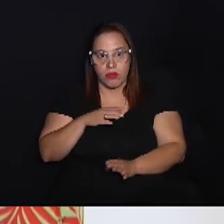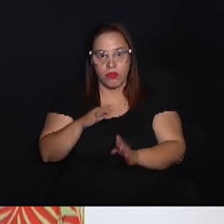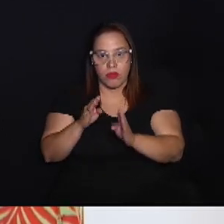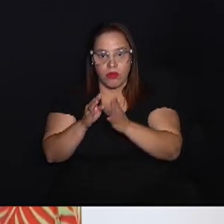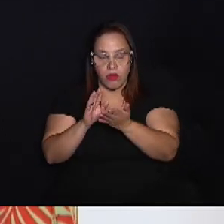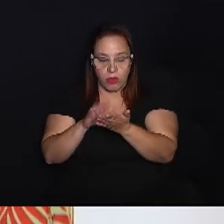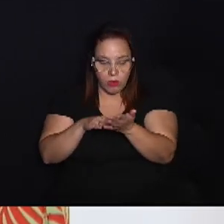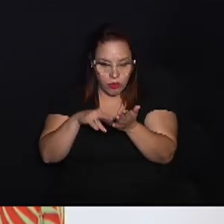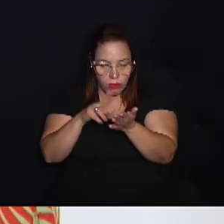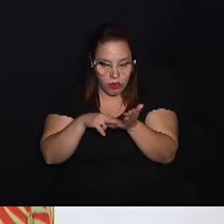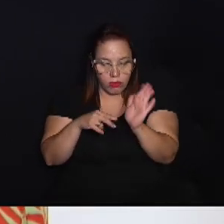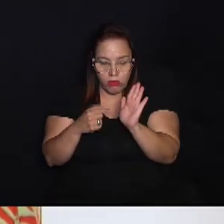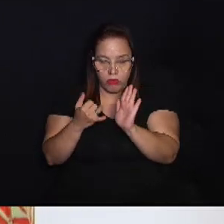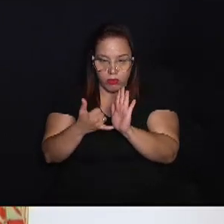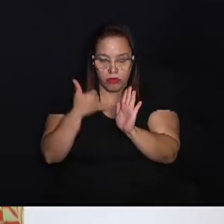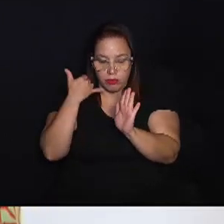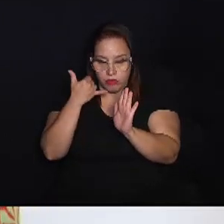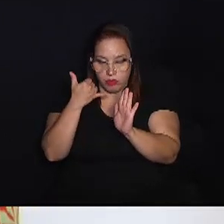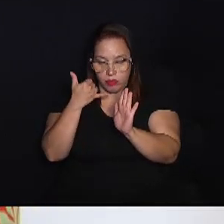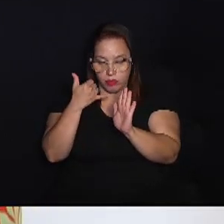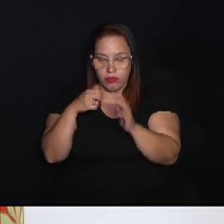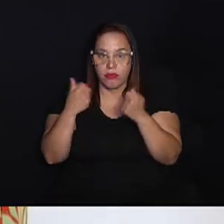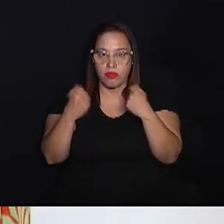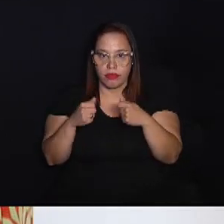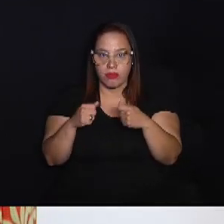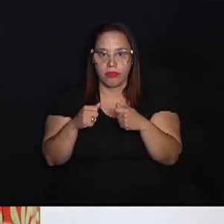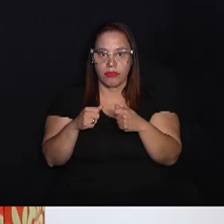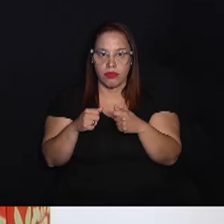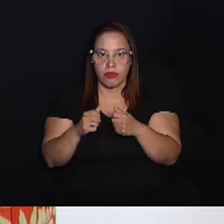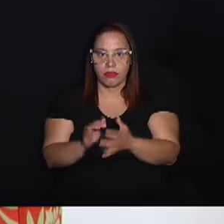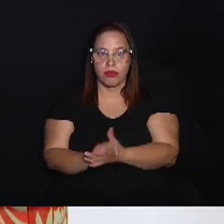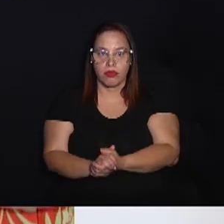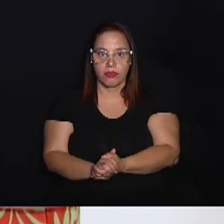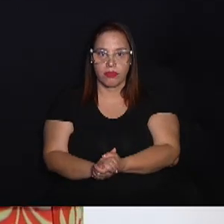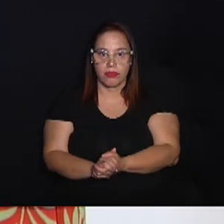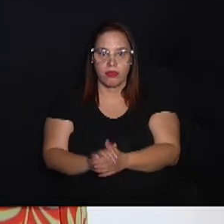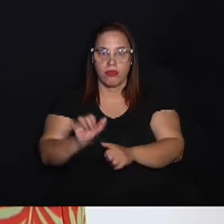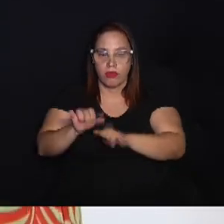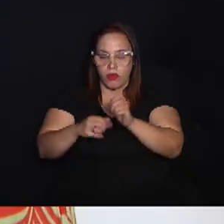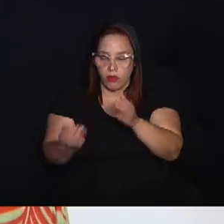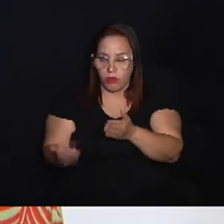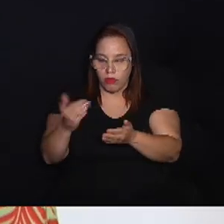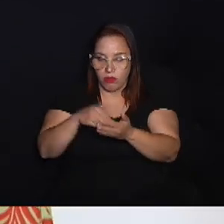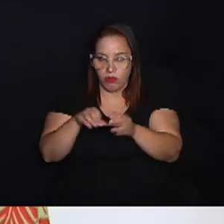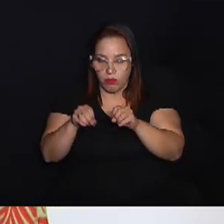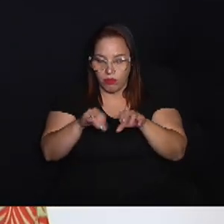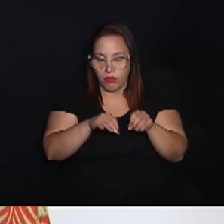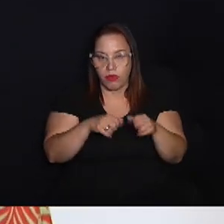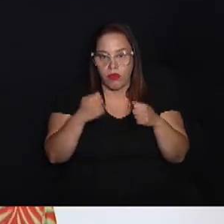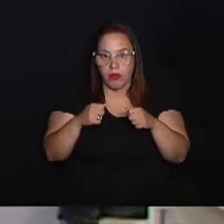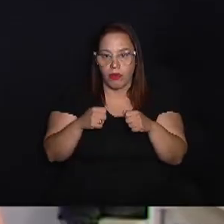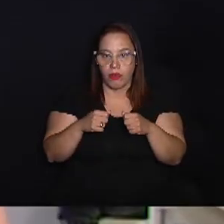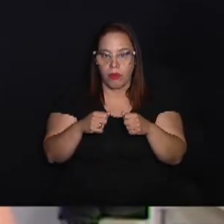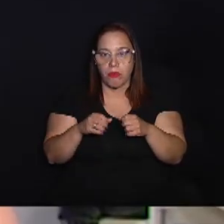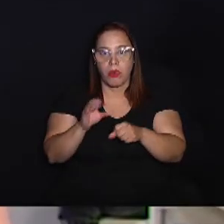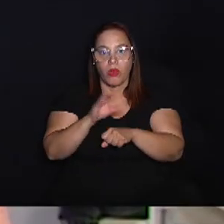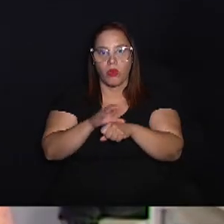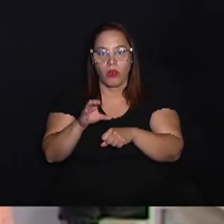da mão e essas pessoas precisam, essas pessoas que transferem a informação, elas precisam passar pelo